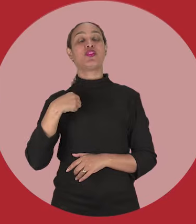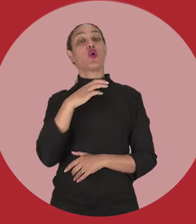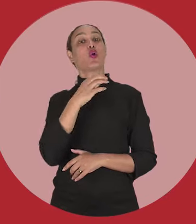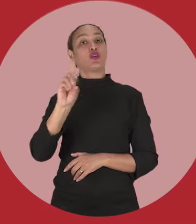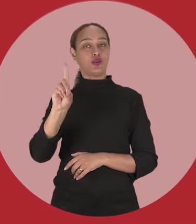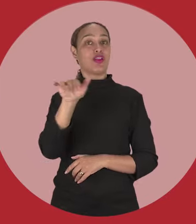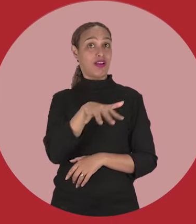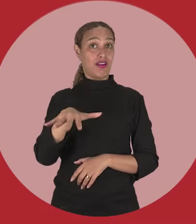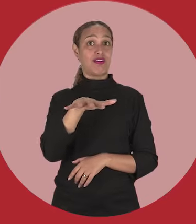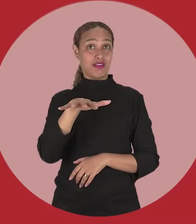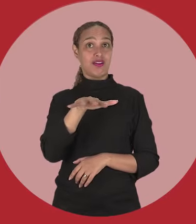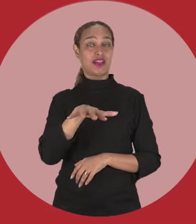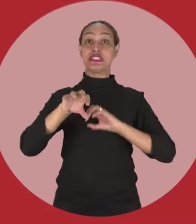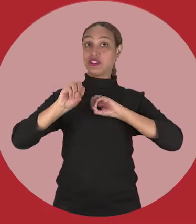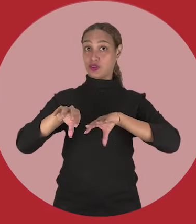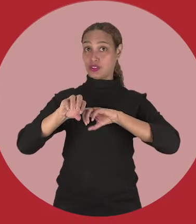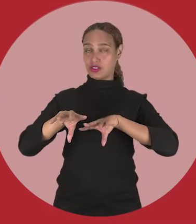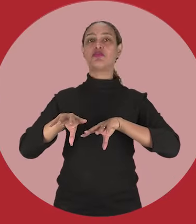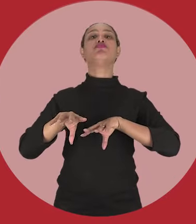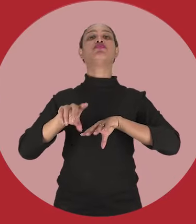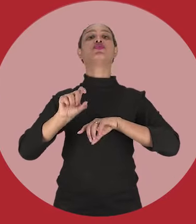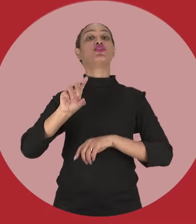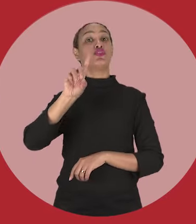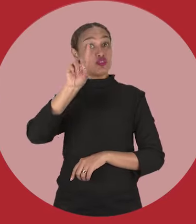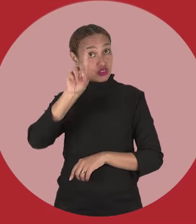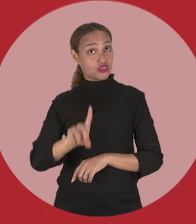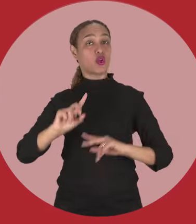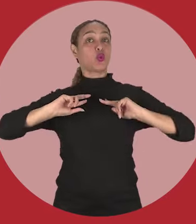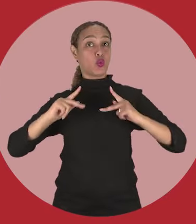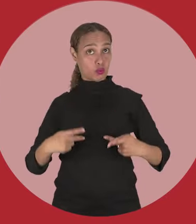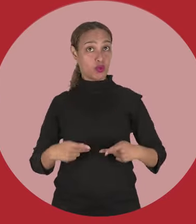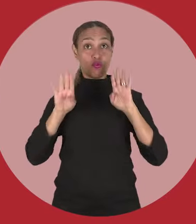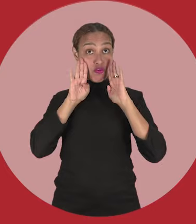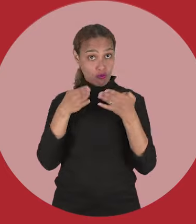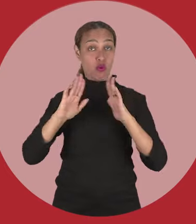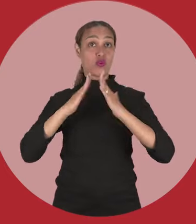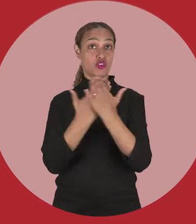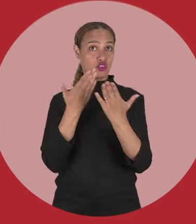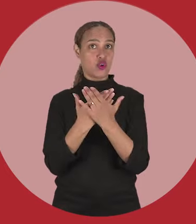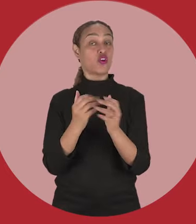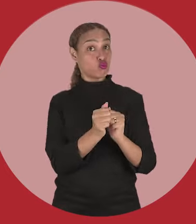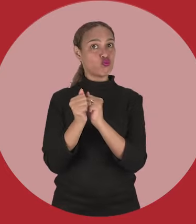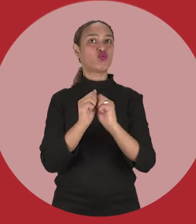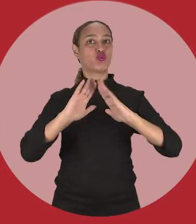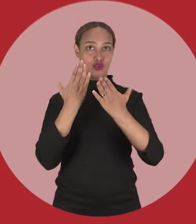a área de Educação e Direitos Humanos para escolas, né, e com escolas.